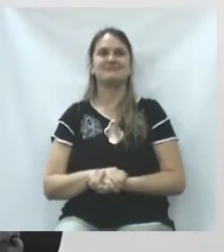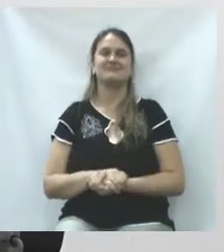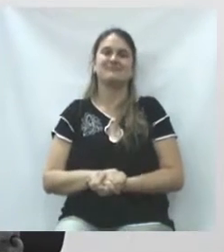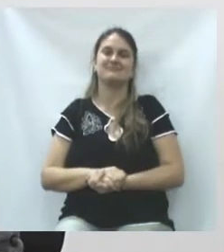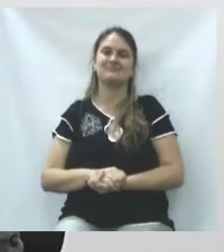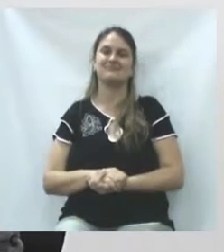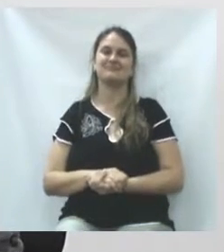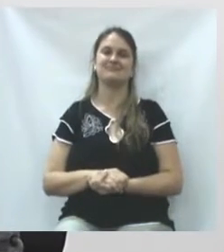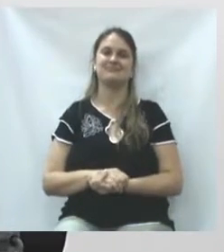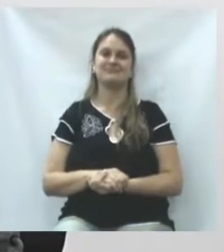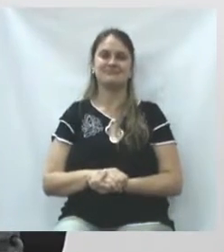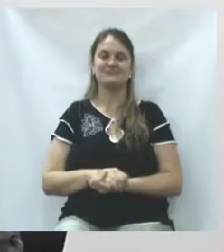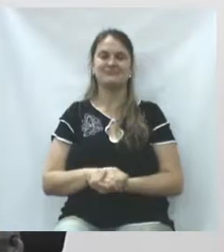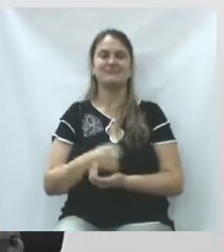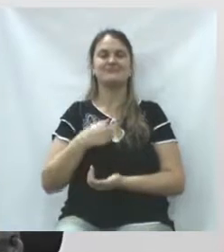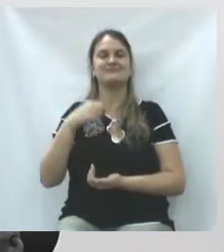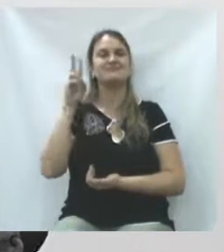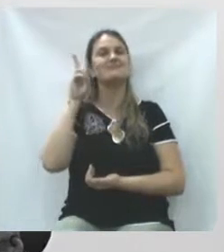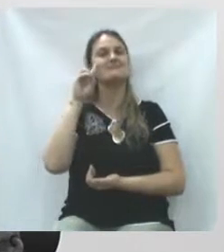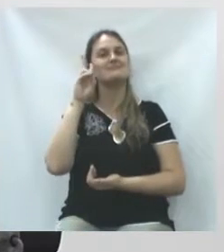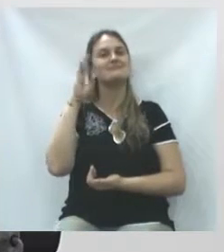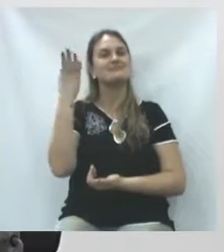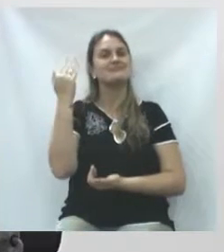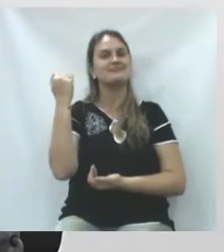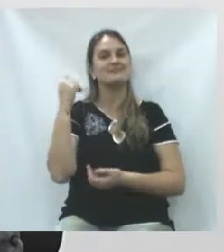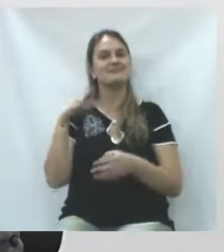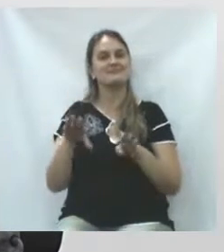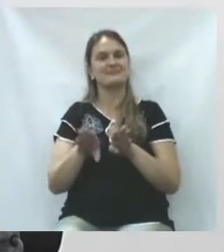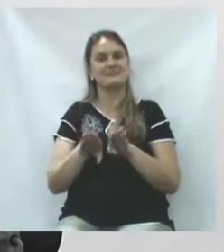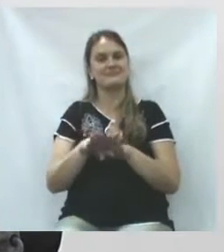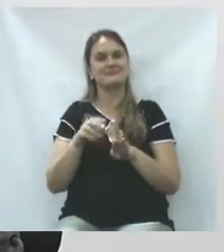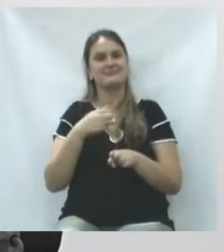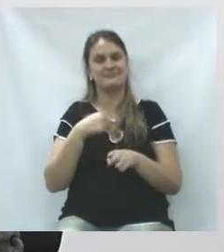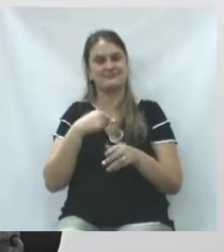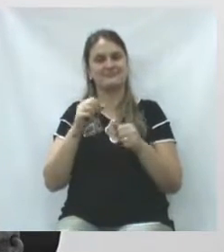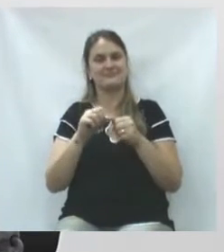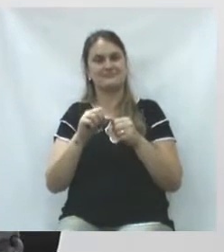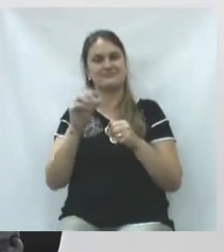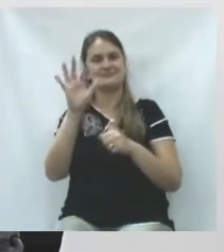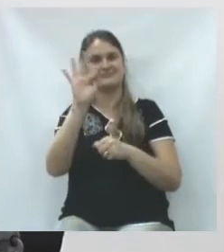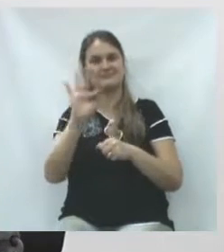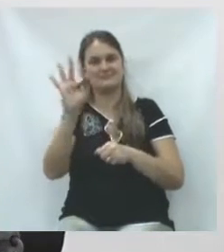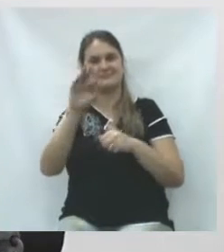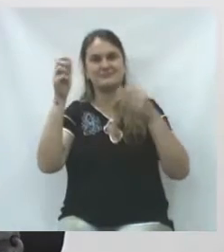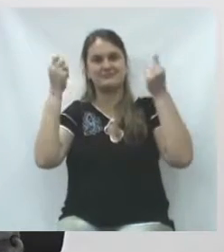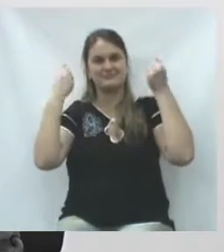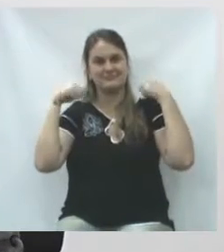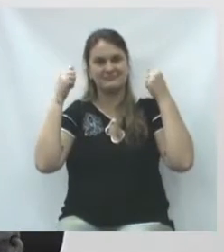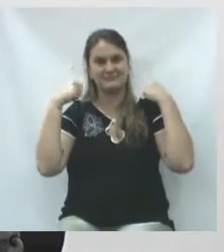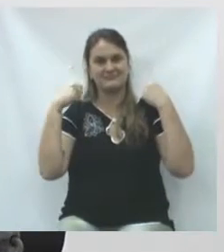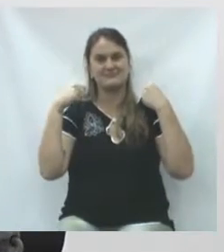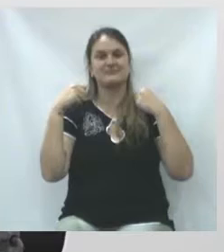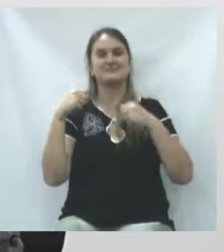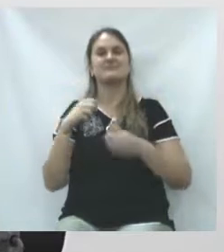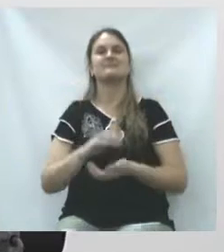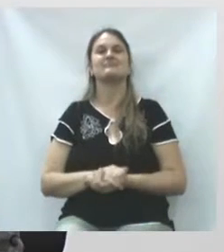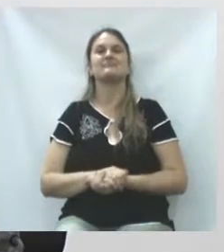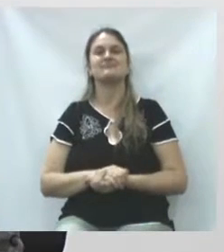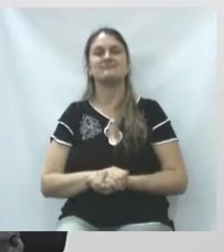me lembrando, né, eu também sou formado em Educação Física, sou formado em Licenciatura Plena em Educação